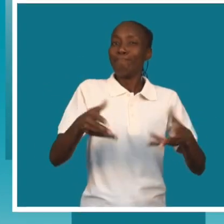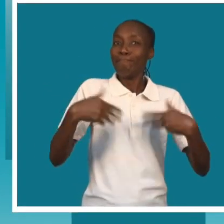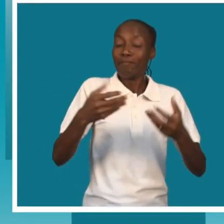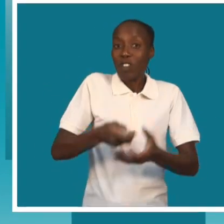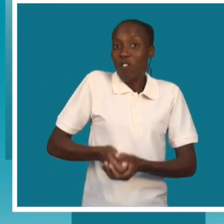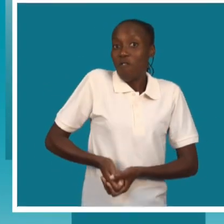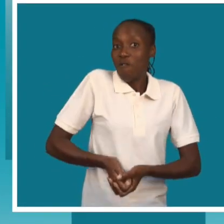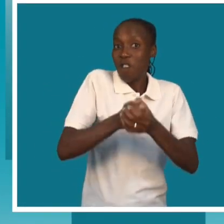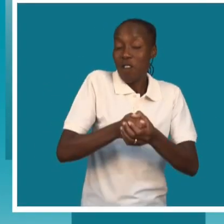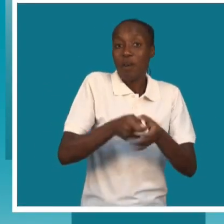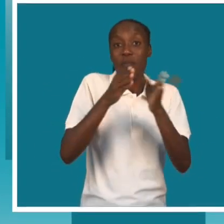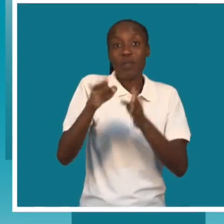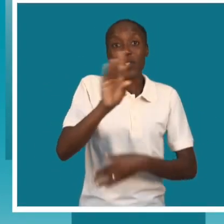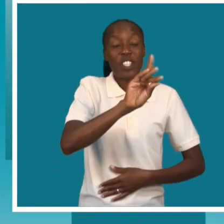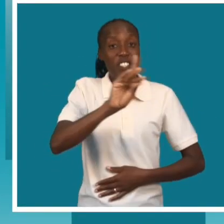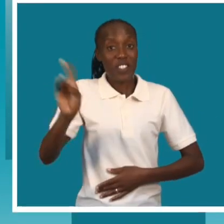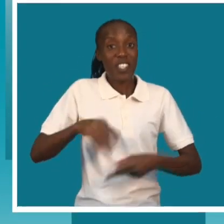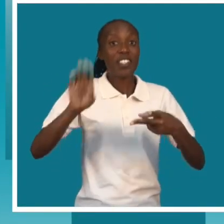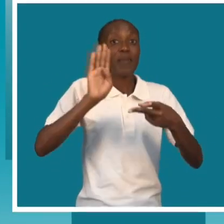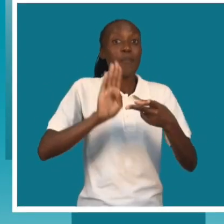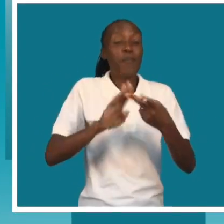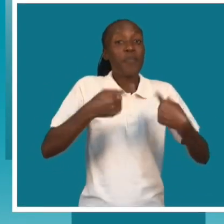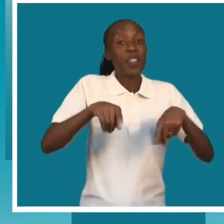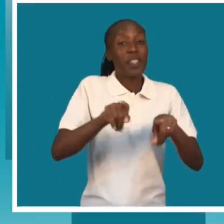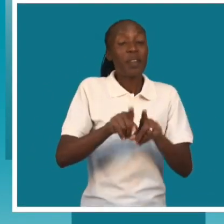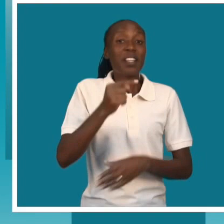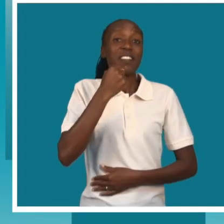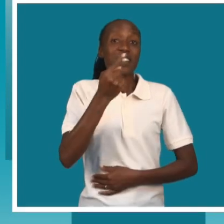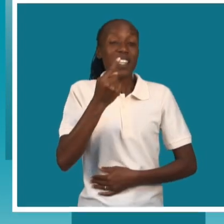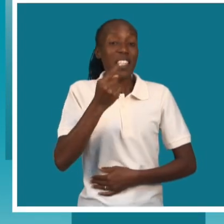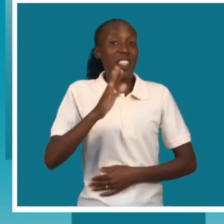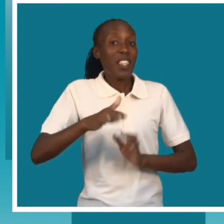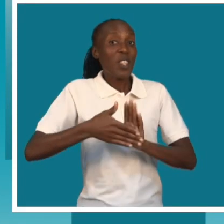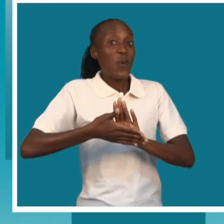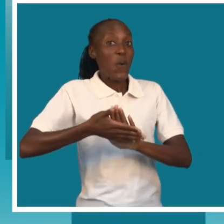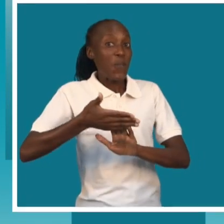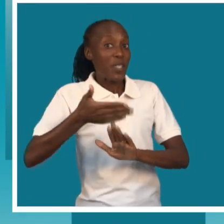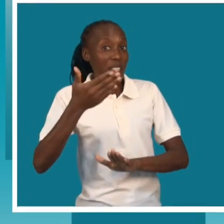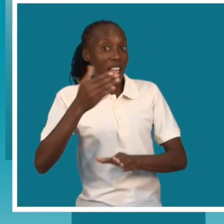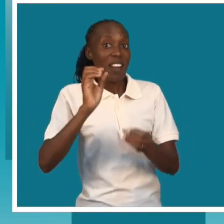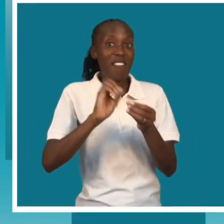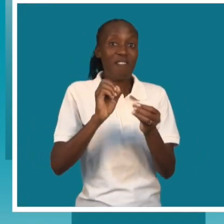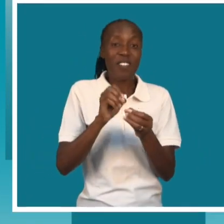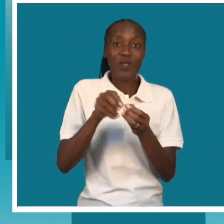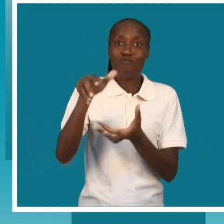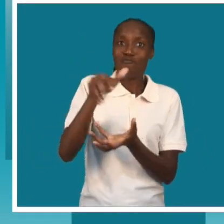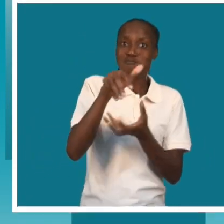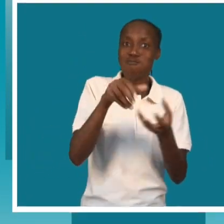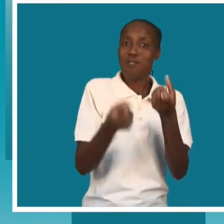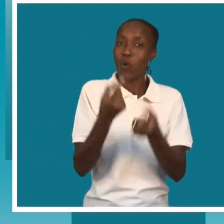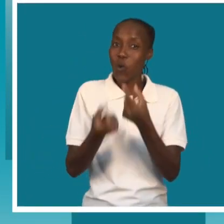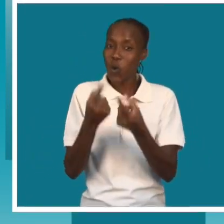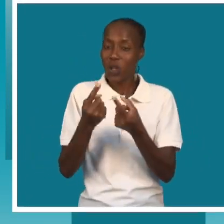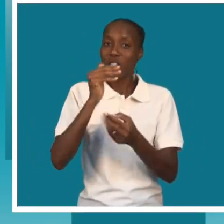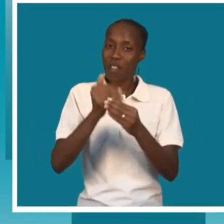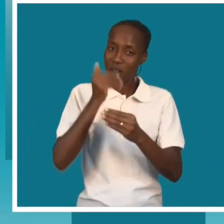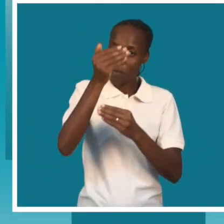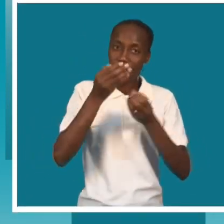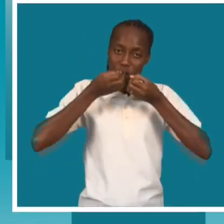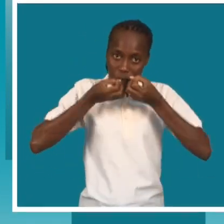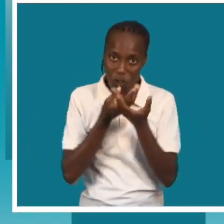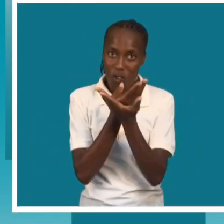o vôleibol sentado e para dizer que assim que nós tivermos as condições criadas, vamos também dar uma informação